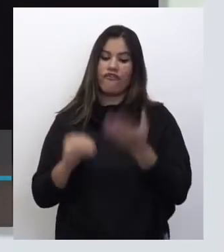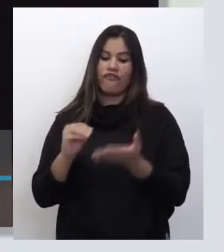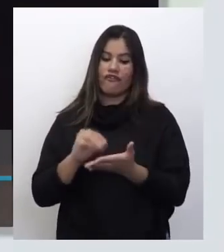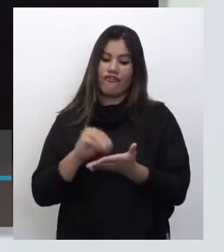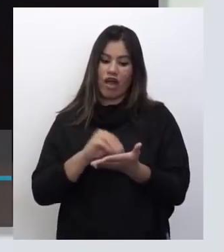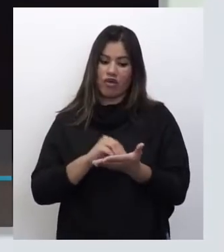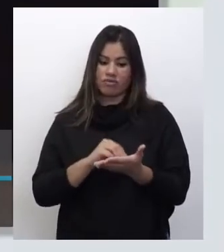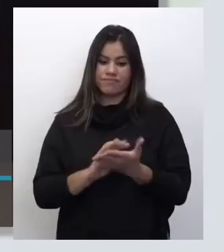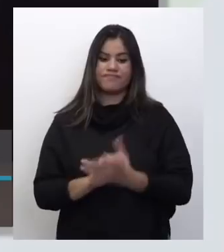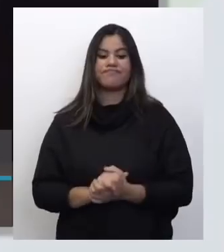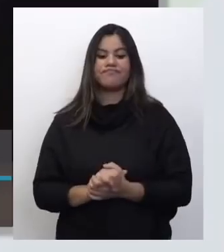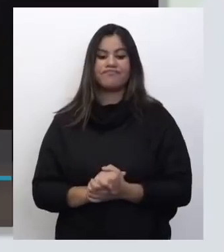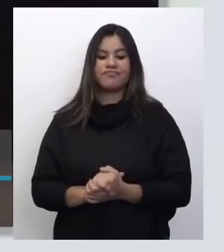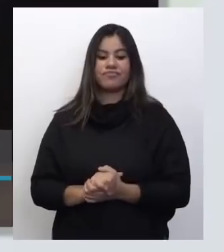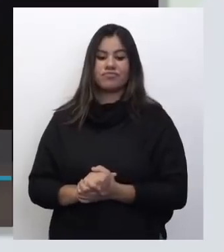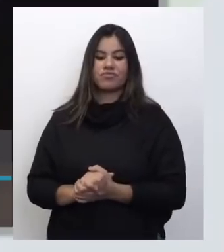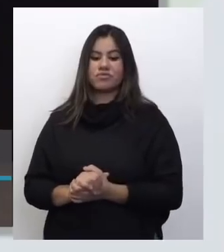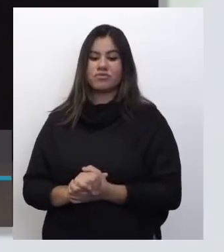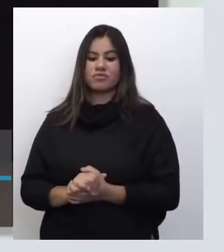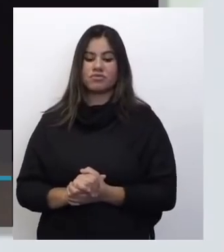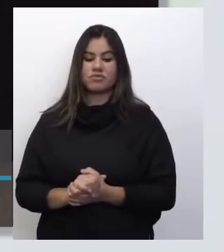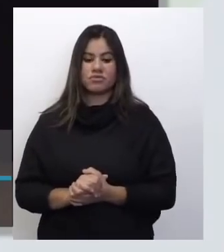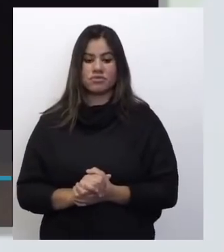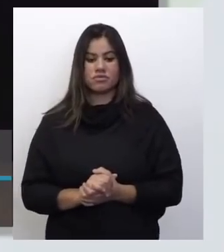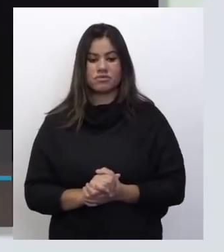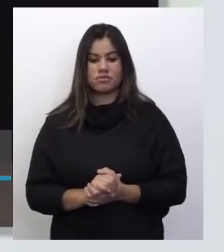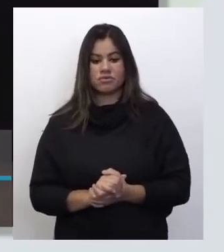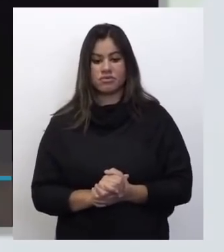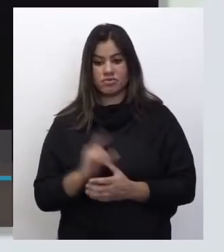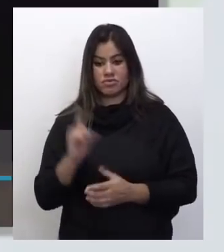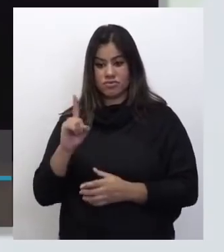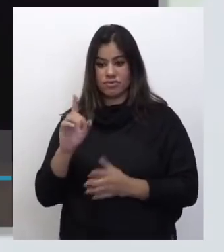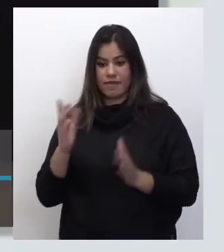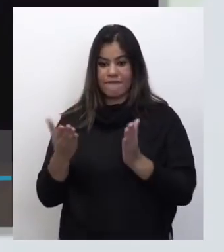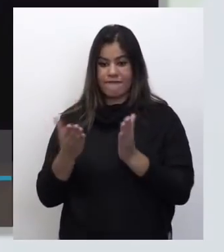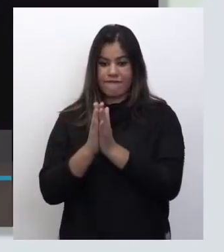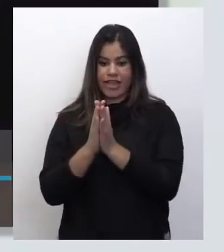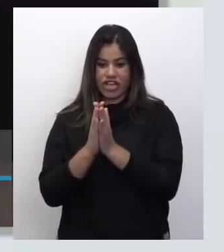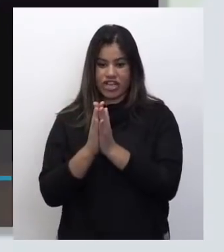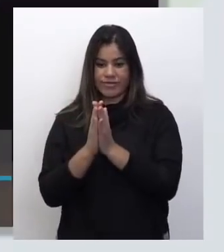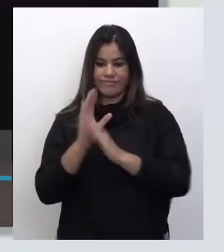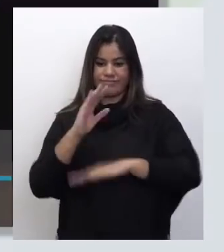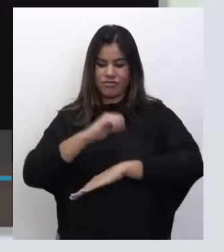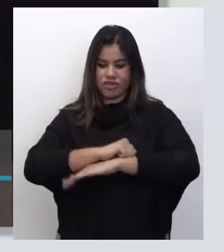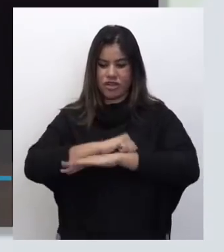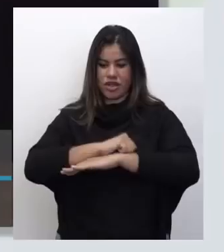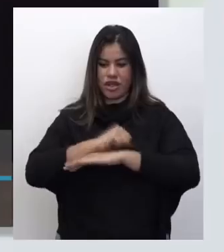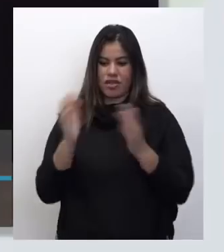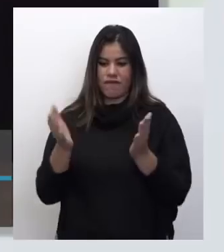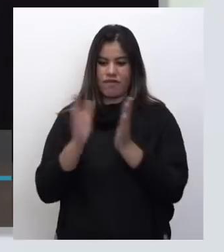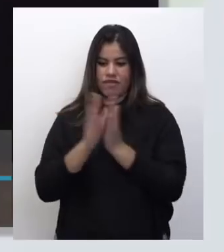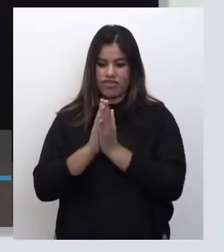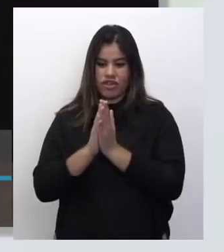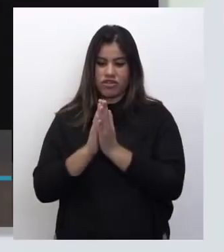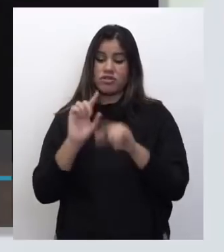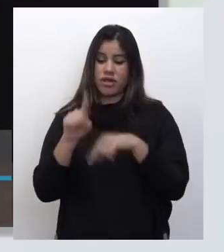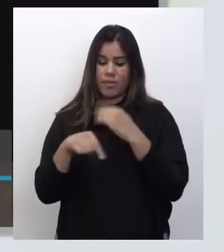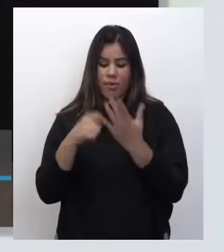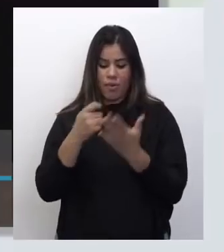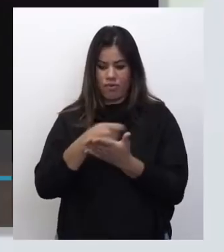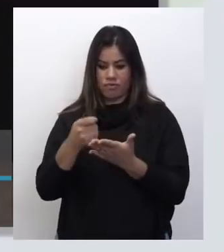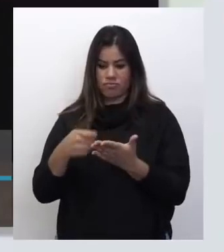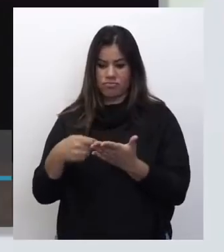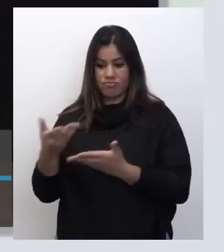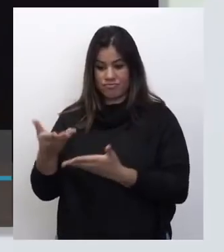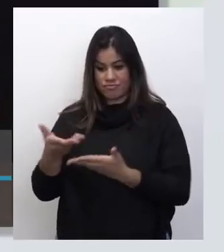só. Aqui é fechada a minha janela hackeada. Então, eu vou escrever aqui mais tarde um convite